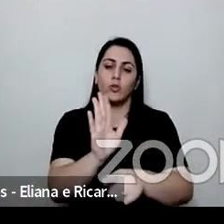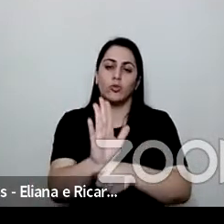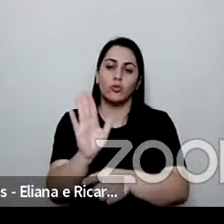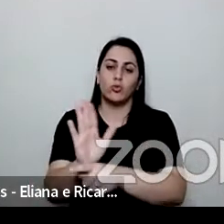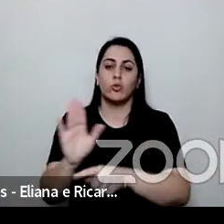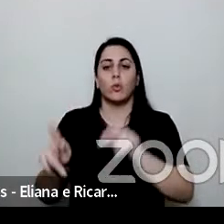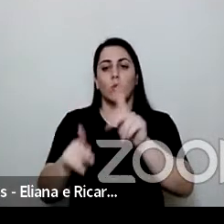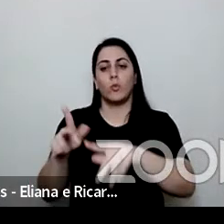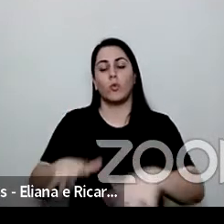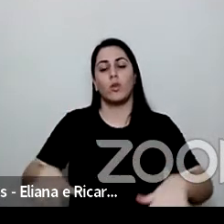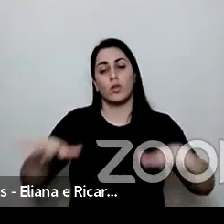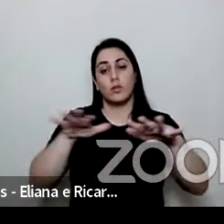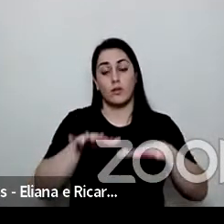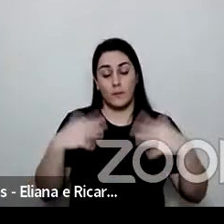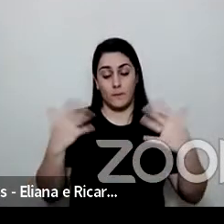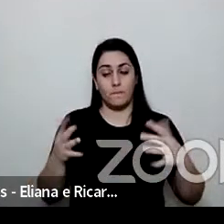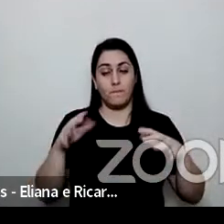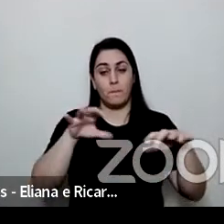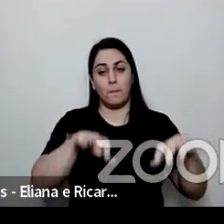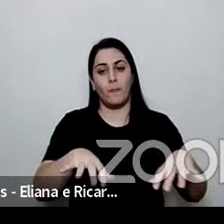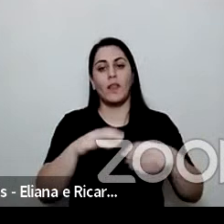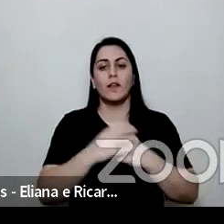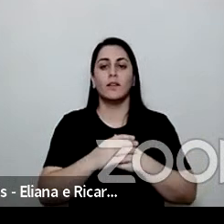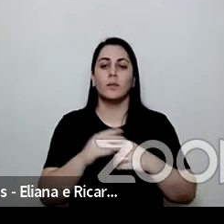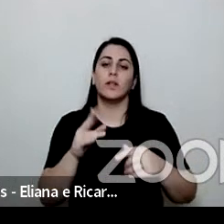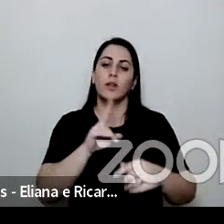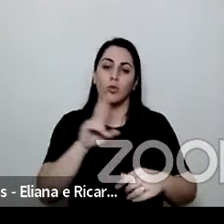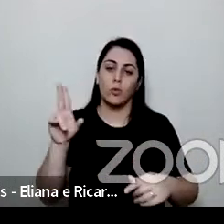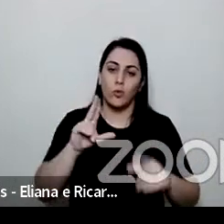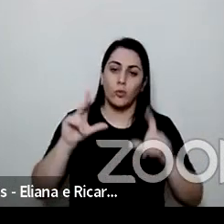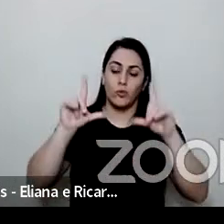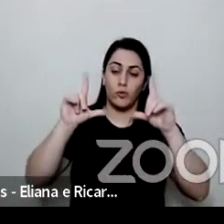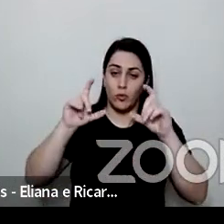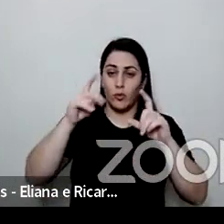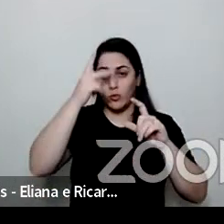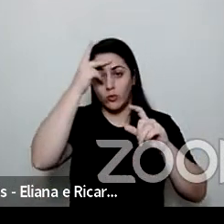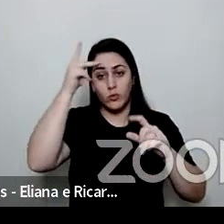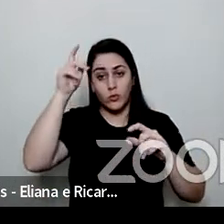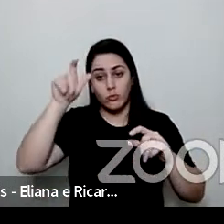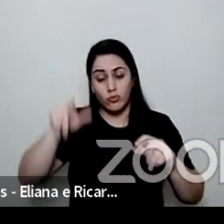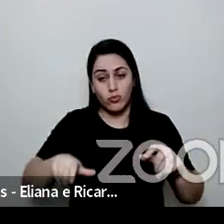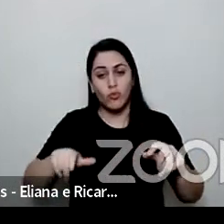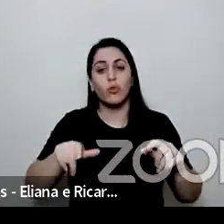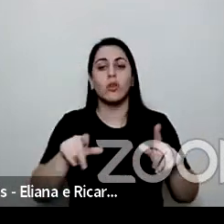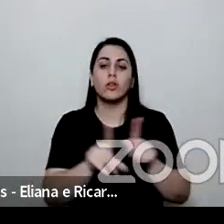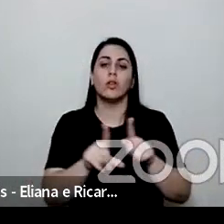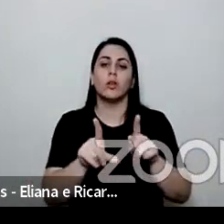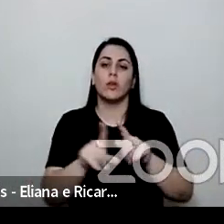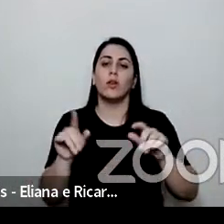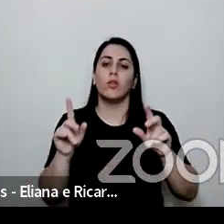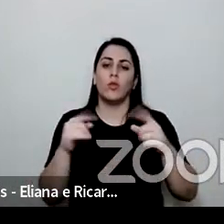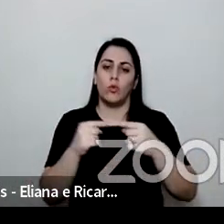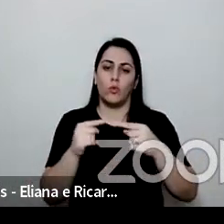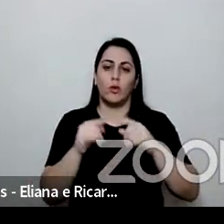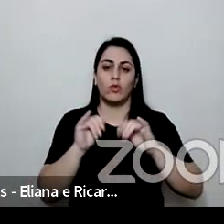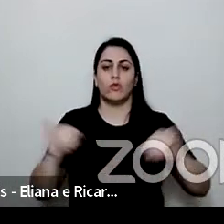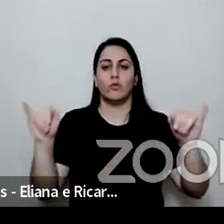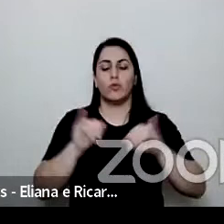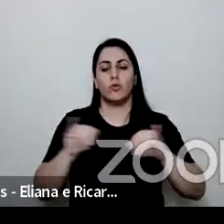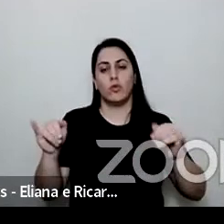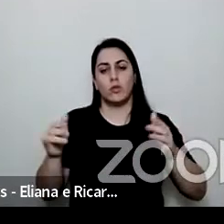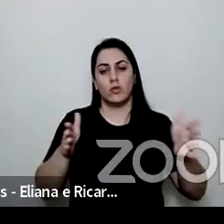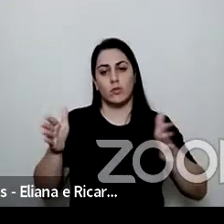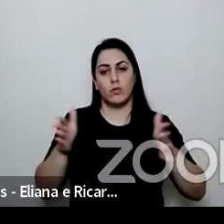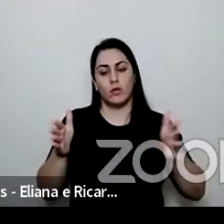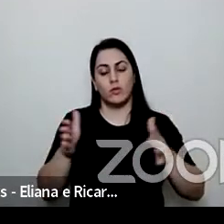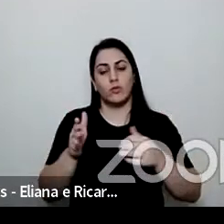o efeito com quantos visualiza o nome imagem do recorrido dos nossos idosos o conteúdo relação a publicidade dos atos parlamentares de dente